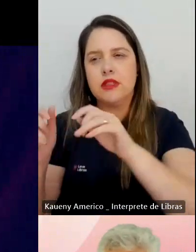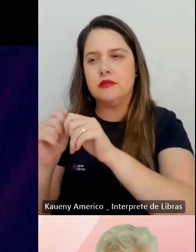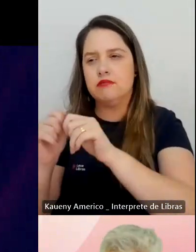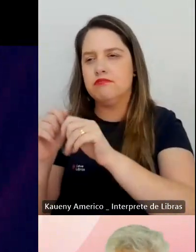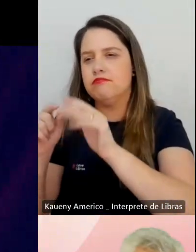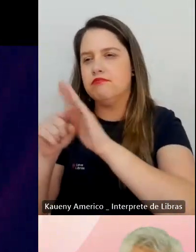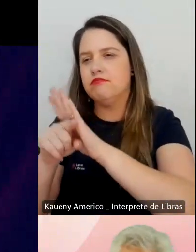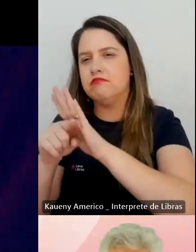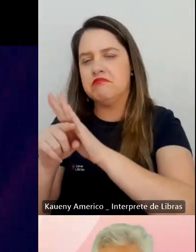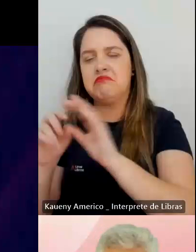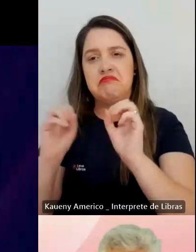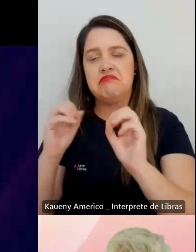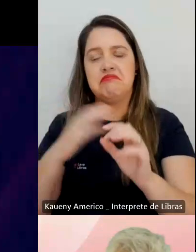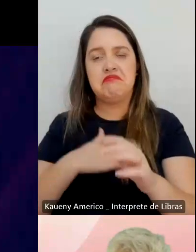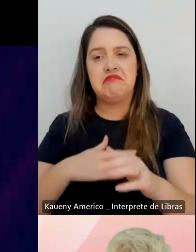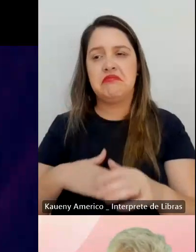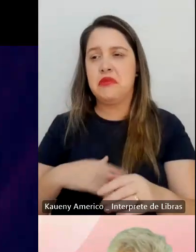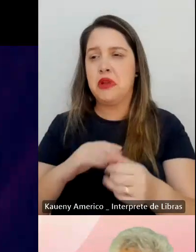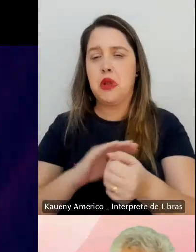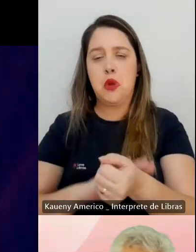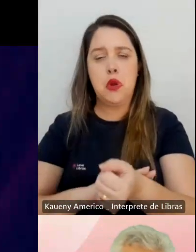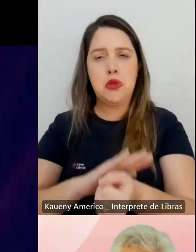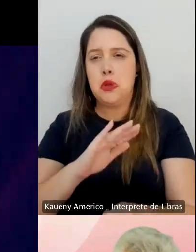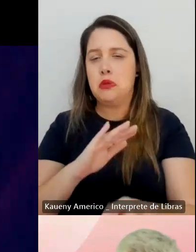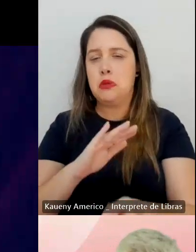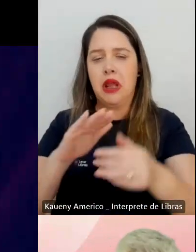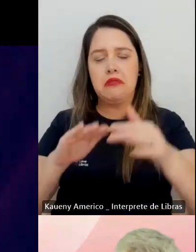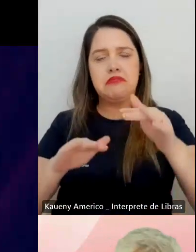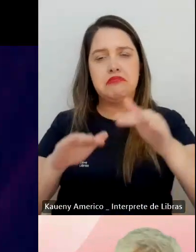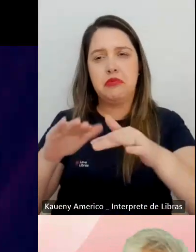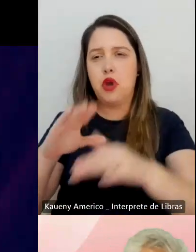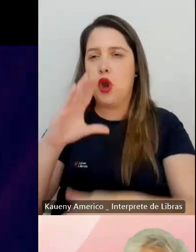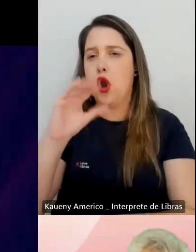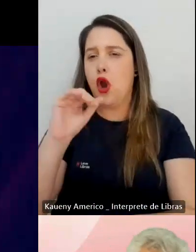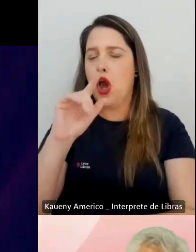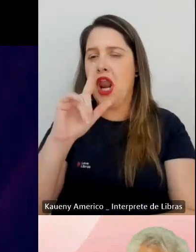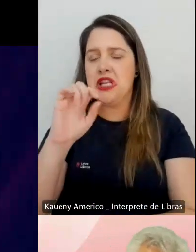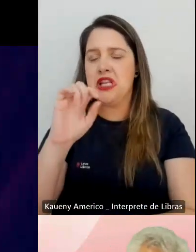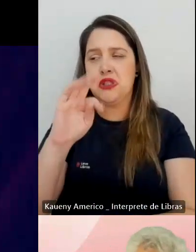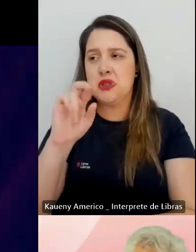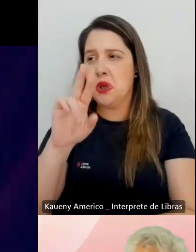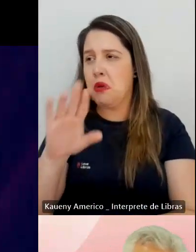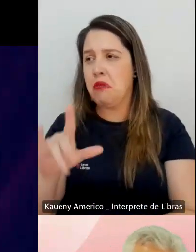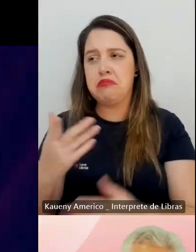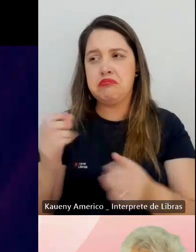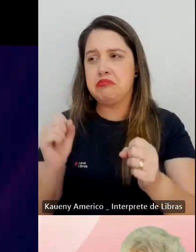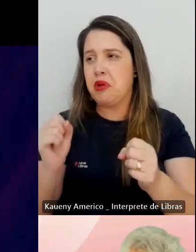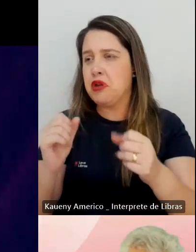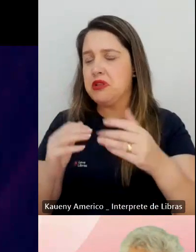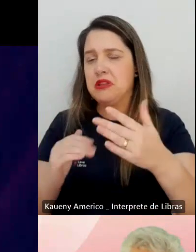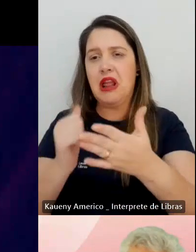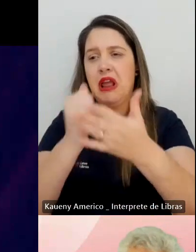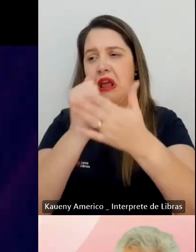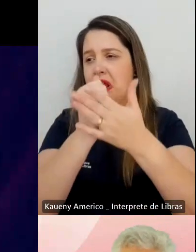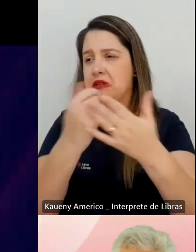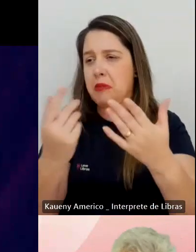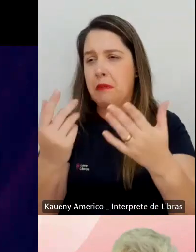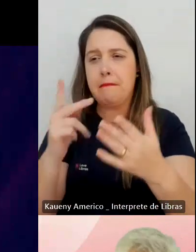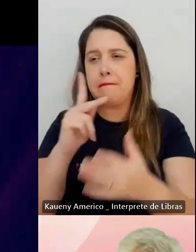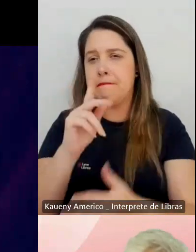meu colesterol está completamente alterado. Colesterol alterado pode levar formação de placas, os ateromas